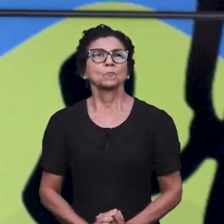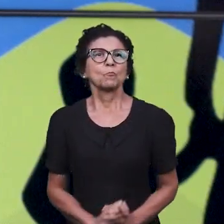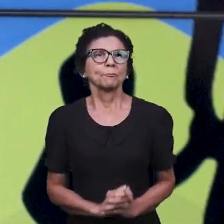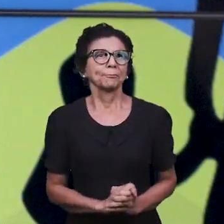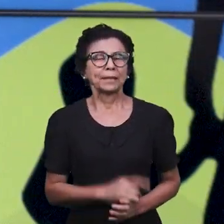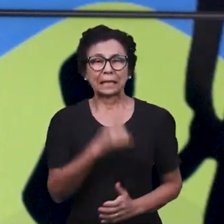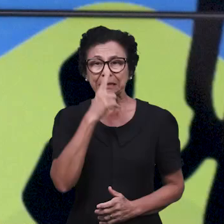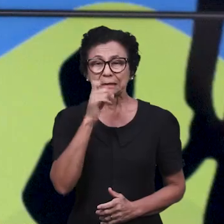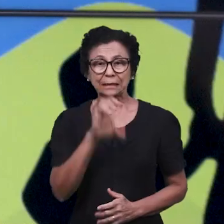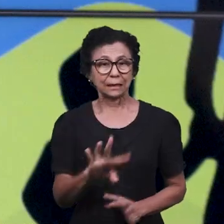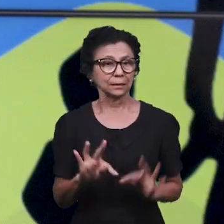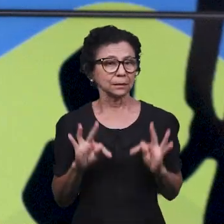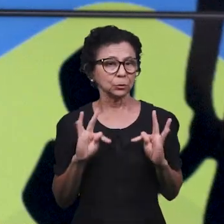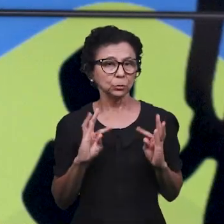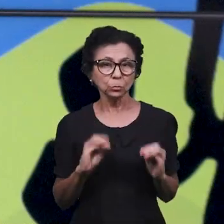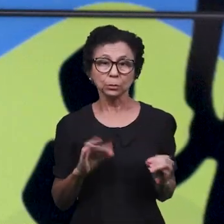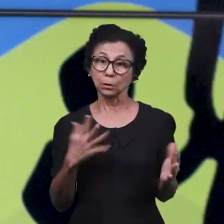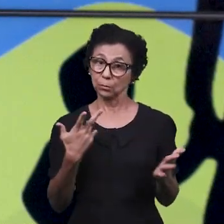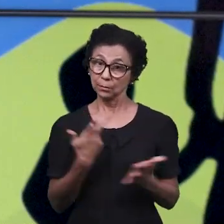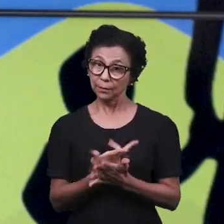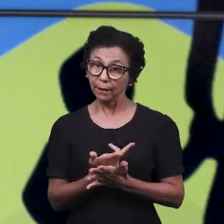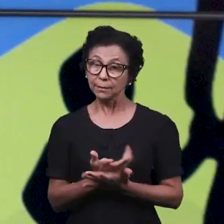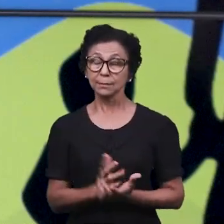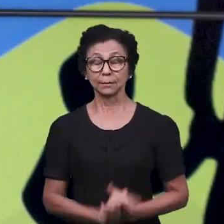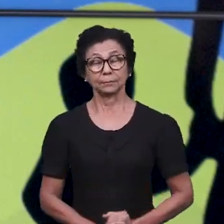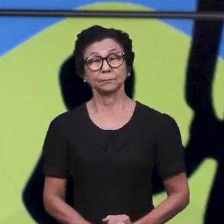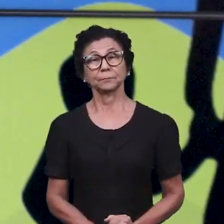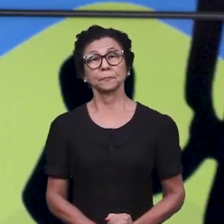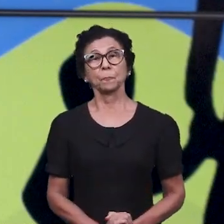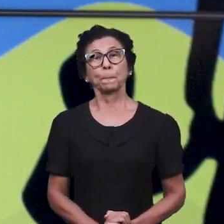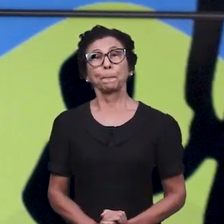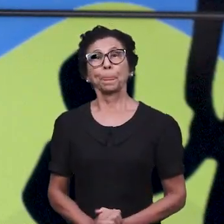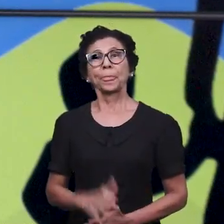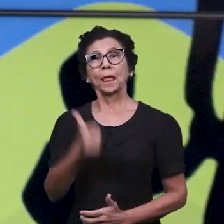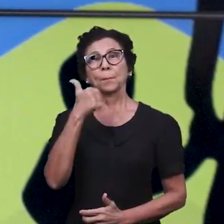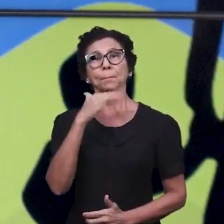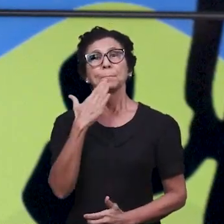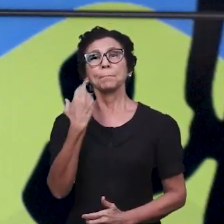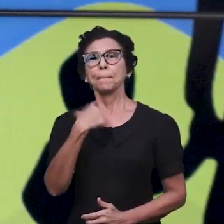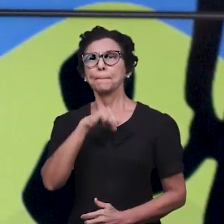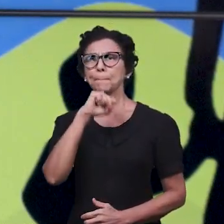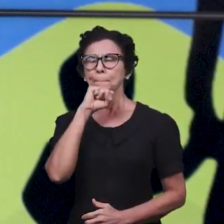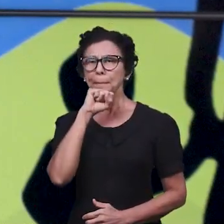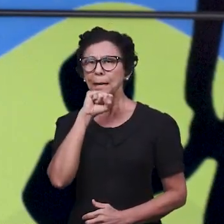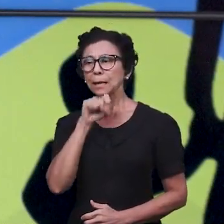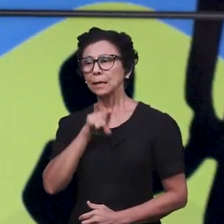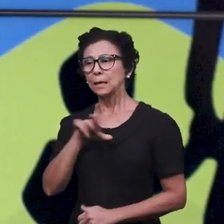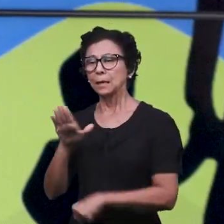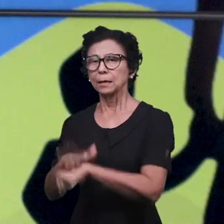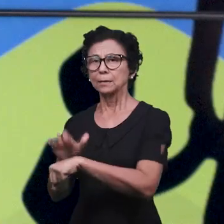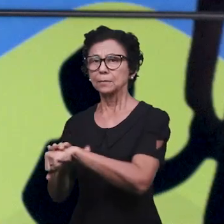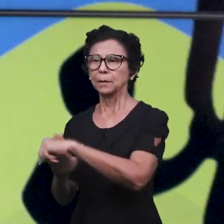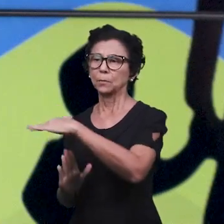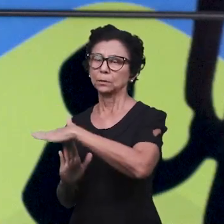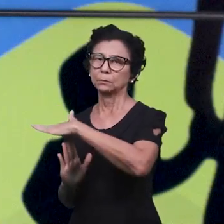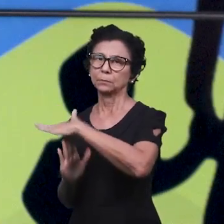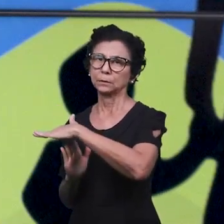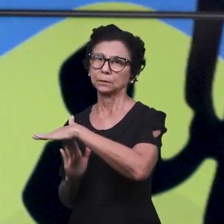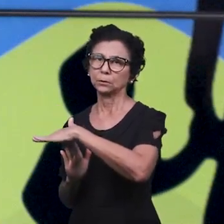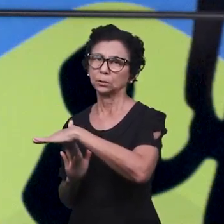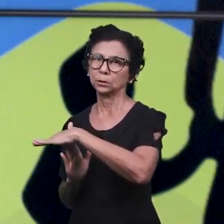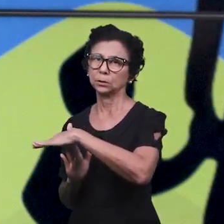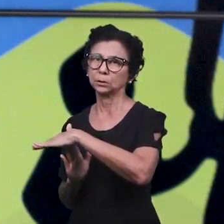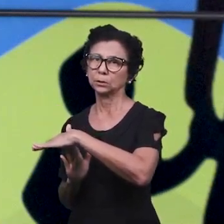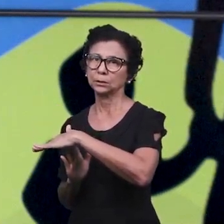verdade. Acontece isso conosco. Então os pais, eles também têm que criar limite para eles mesmos. E